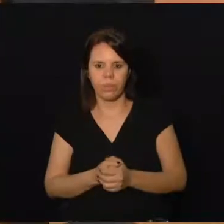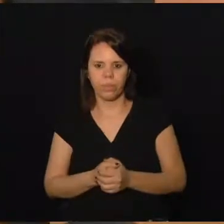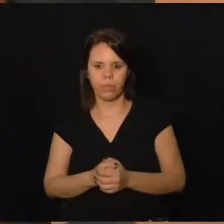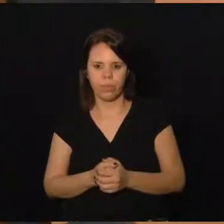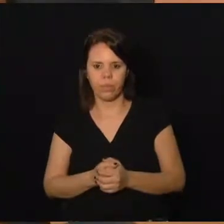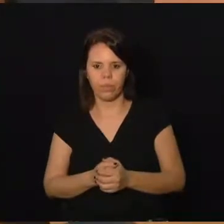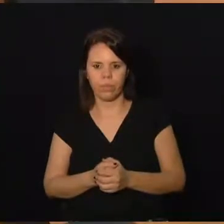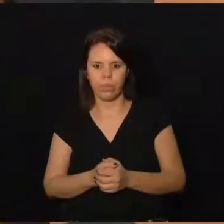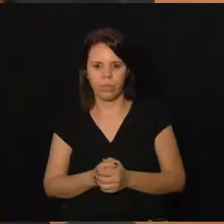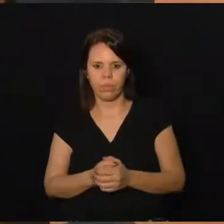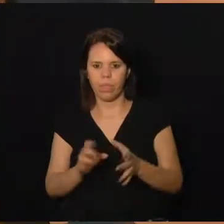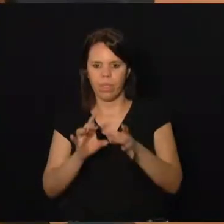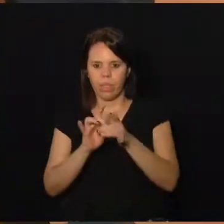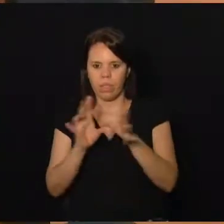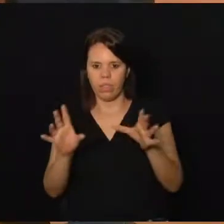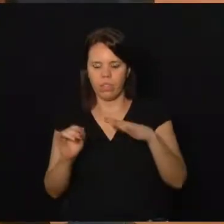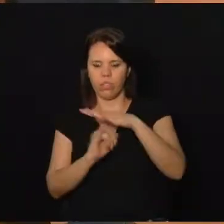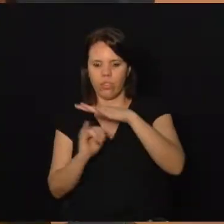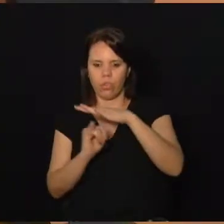Independa,